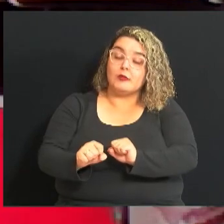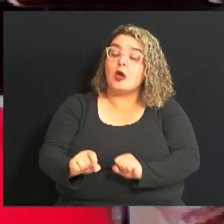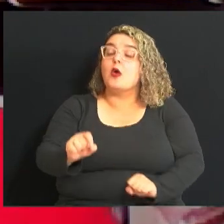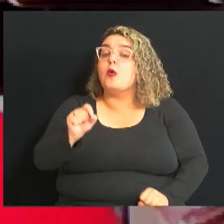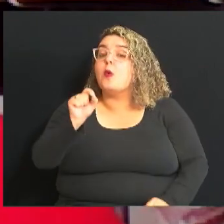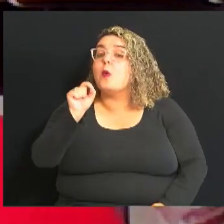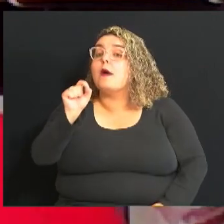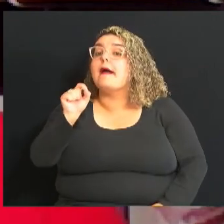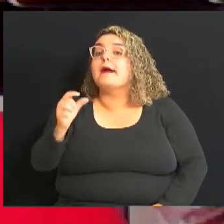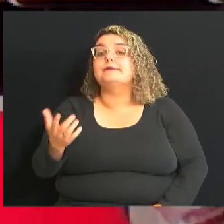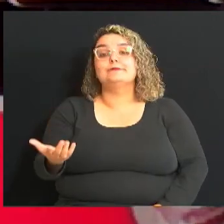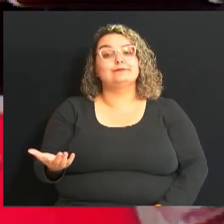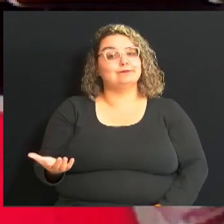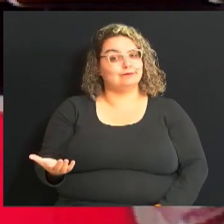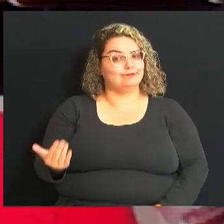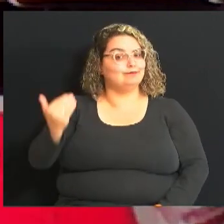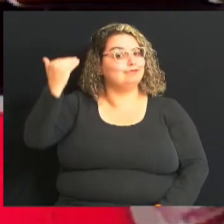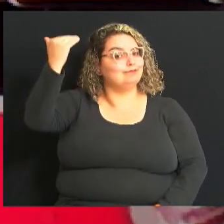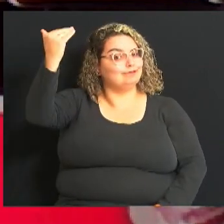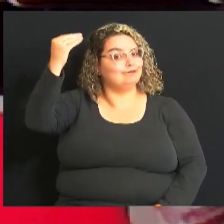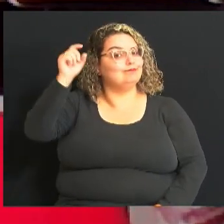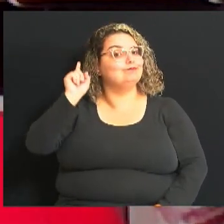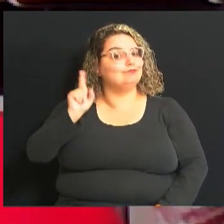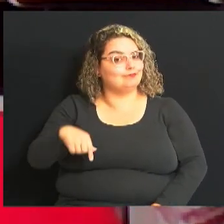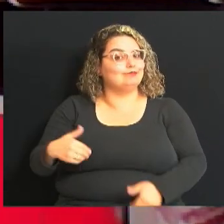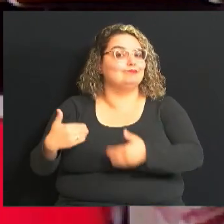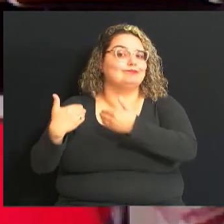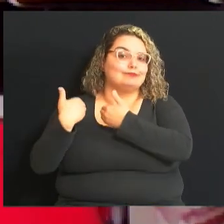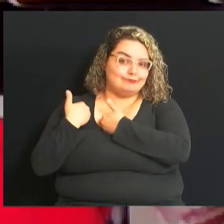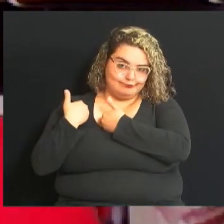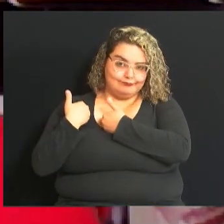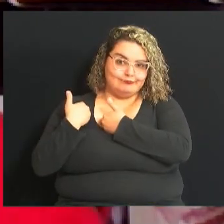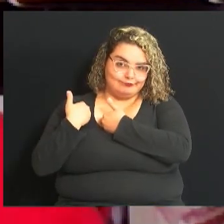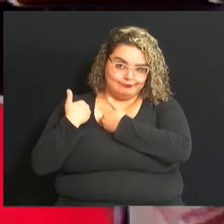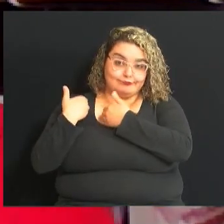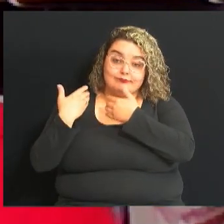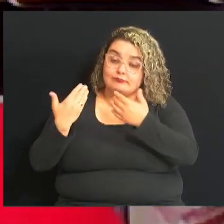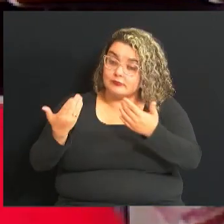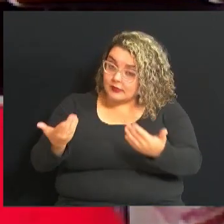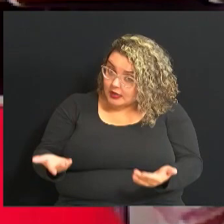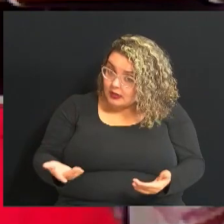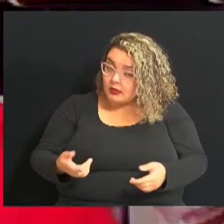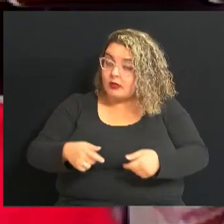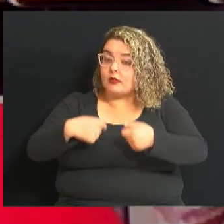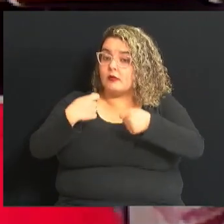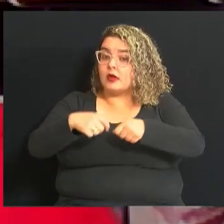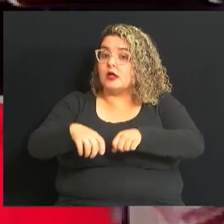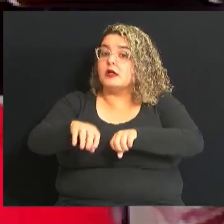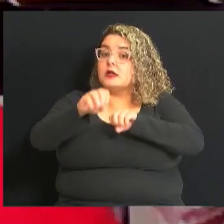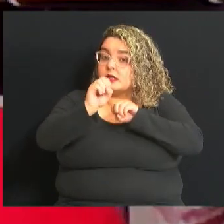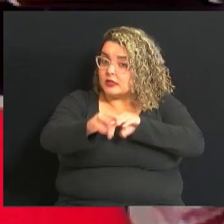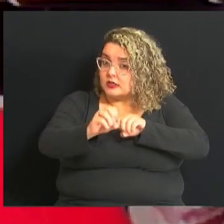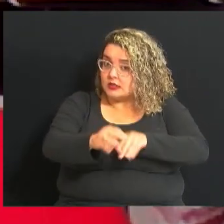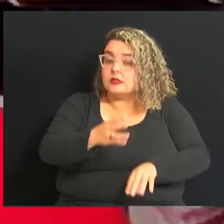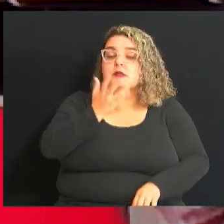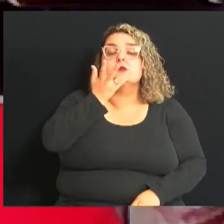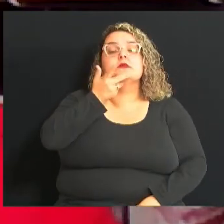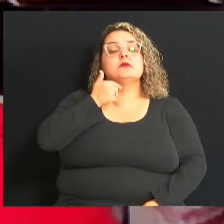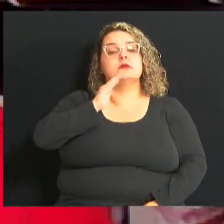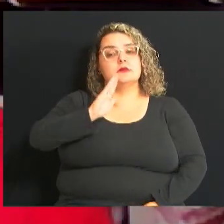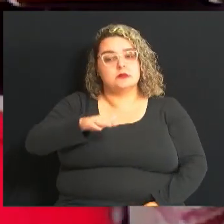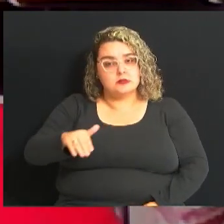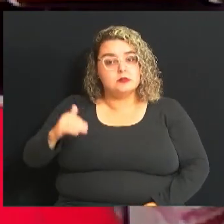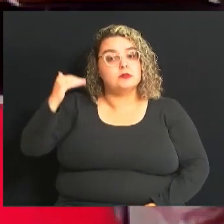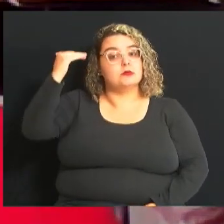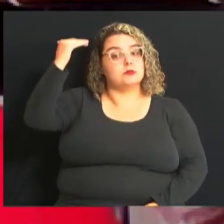e tem alguém que é responsável por elas. Então, a gente precisa educar, sim, as crianças e os adultos.